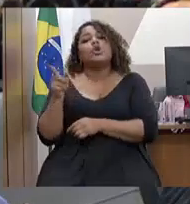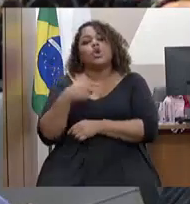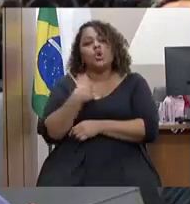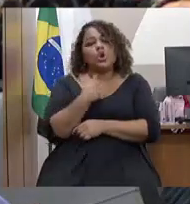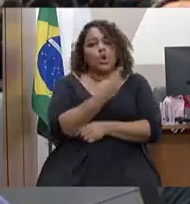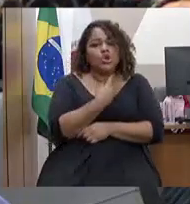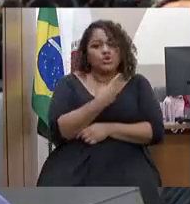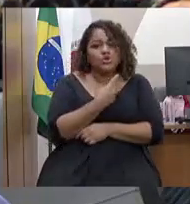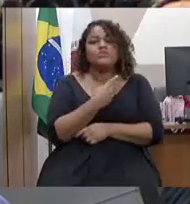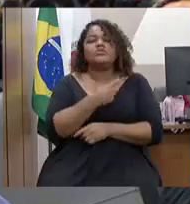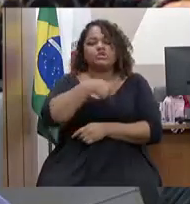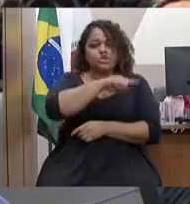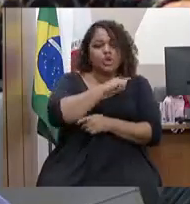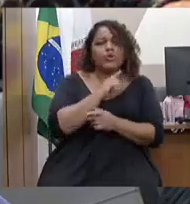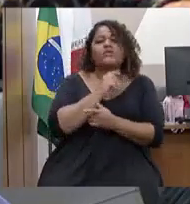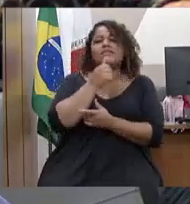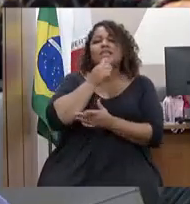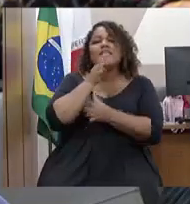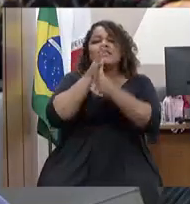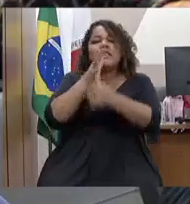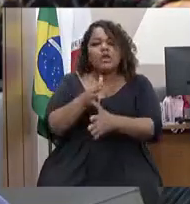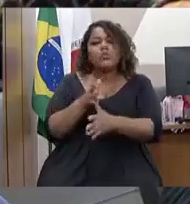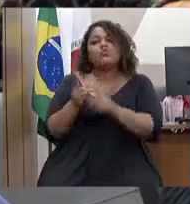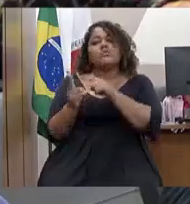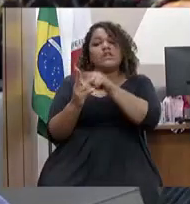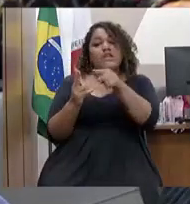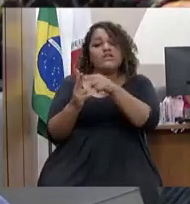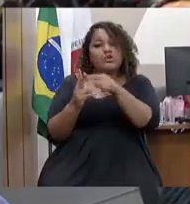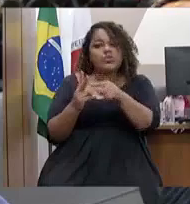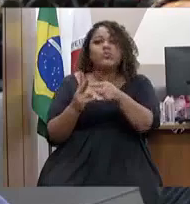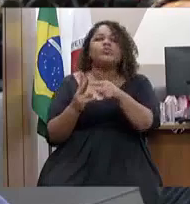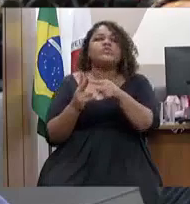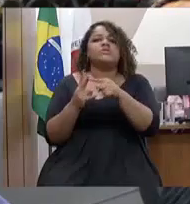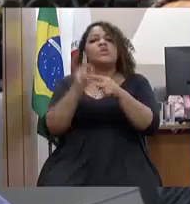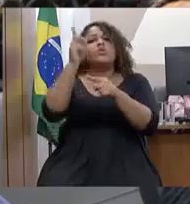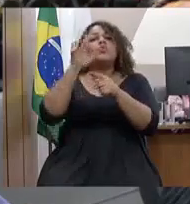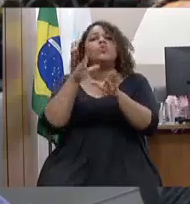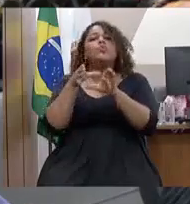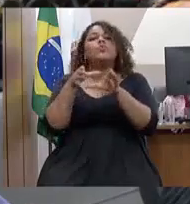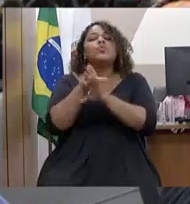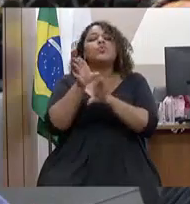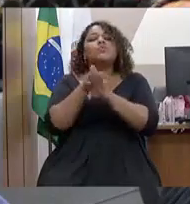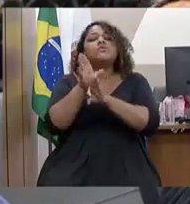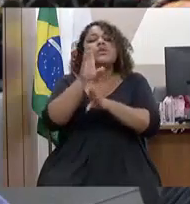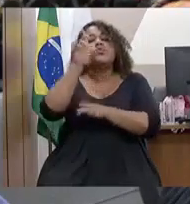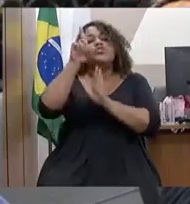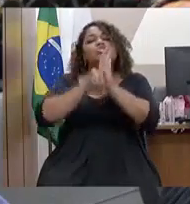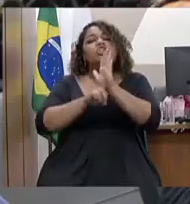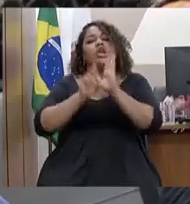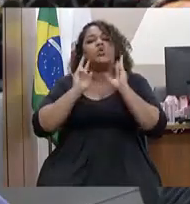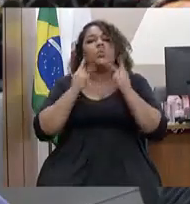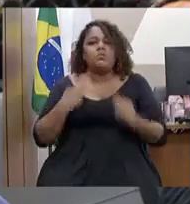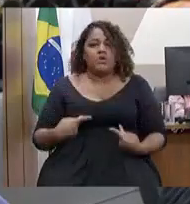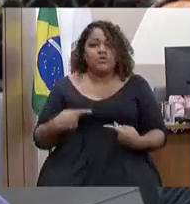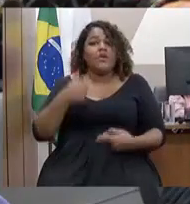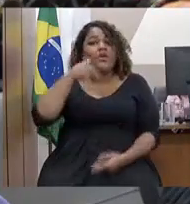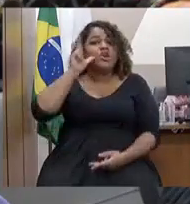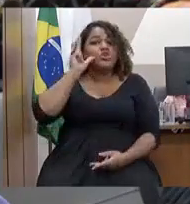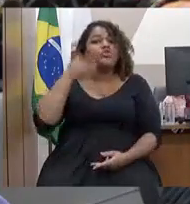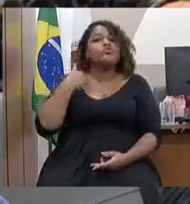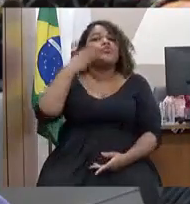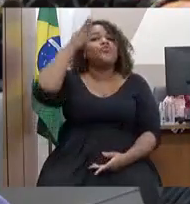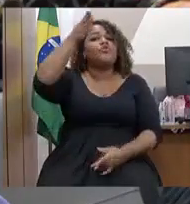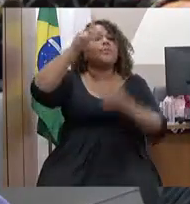Direitos Humanos Há dois anos atrás e anteontem eu fui a Brasília para saber como é que tava esse processo de denúncia